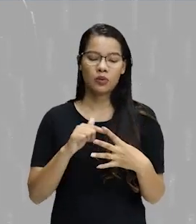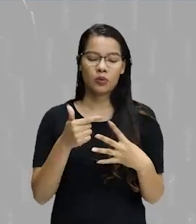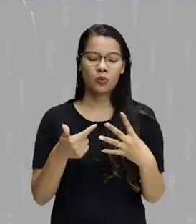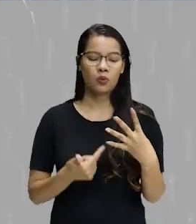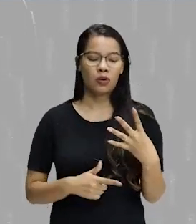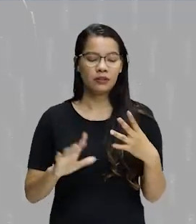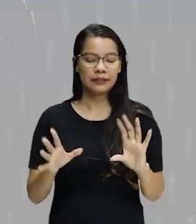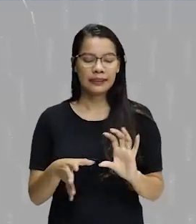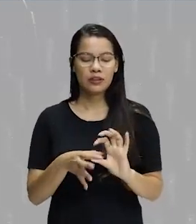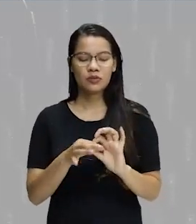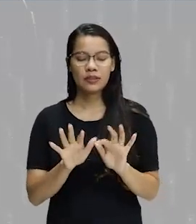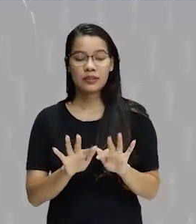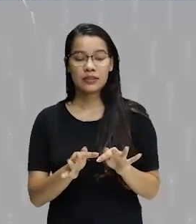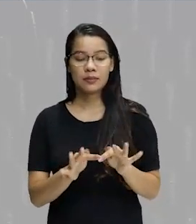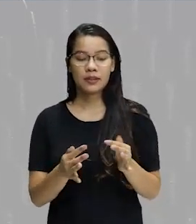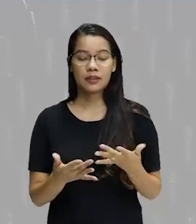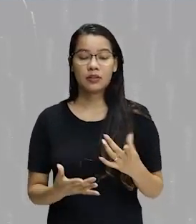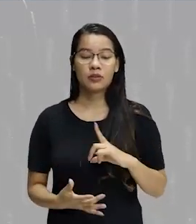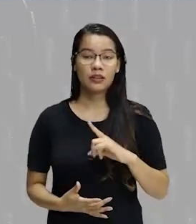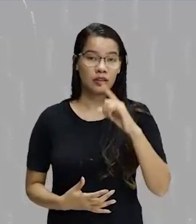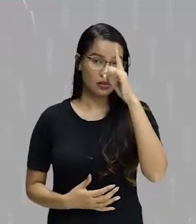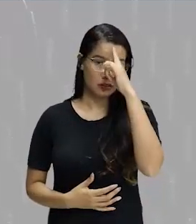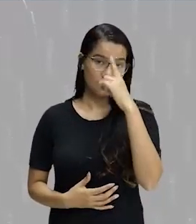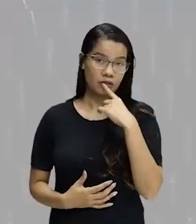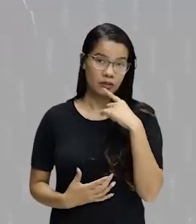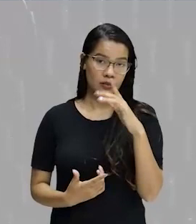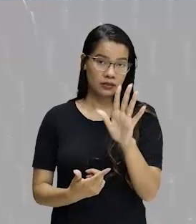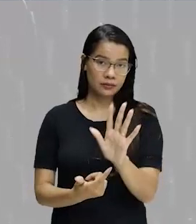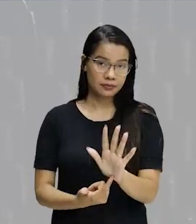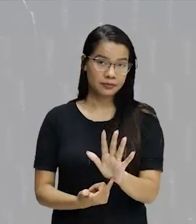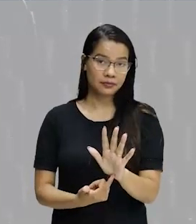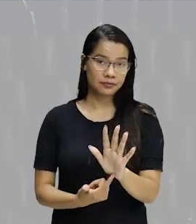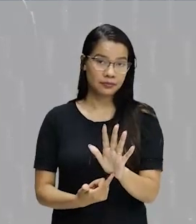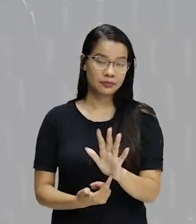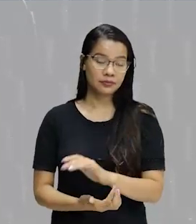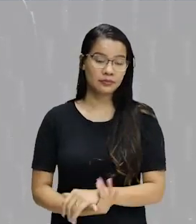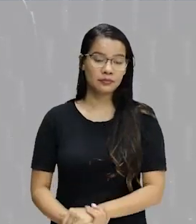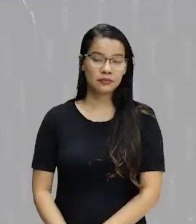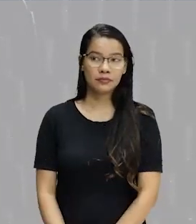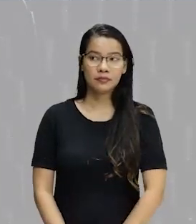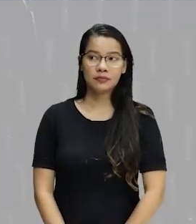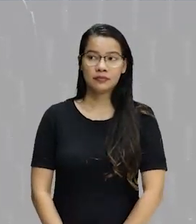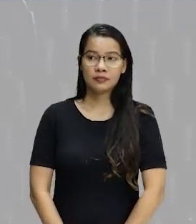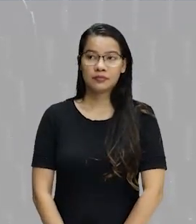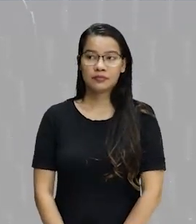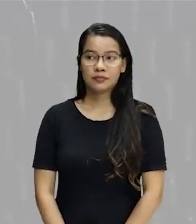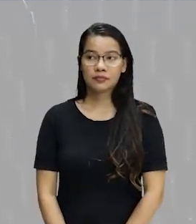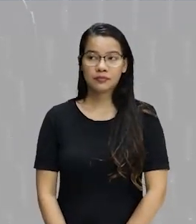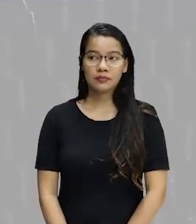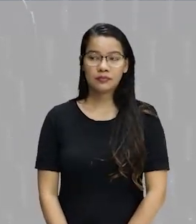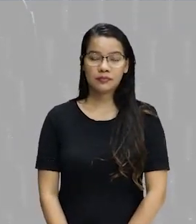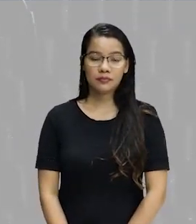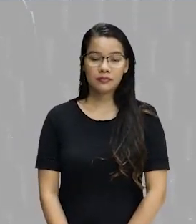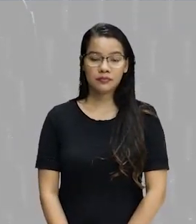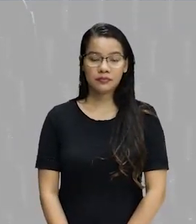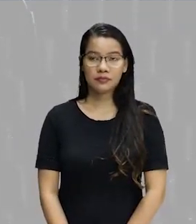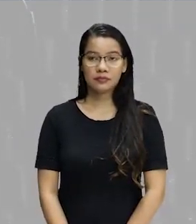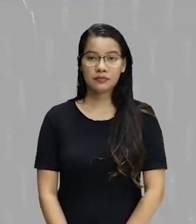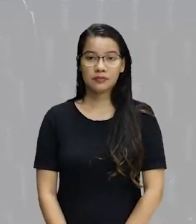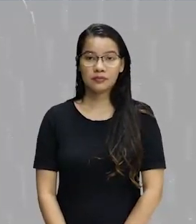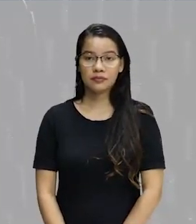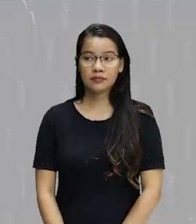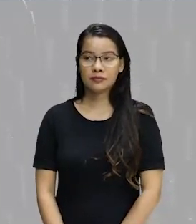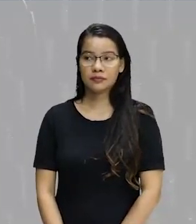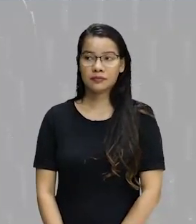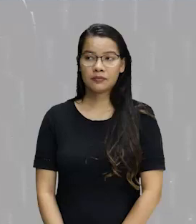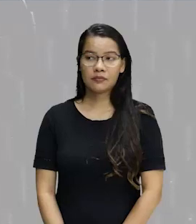tela a figura dessa representação. Tudo bem? Hidroxila, grupo OH, ligado a um carbono